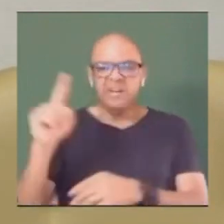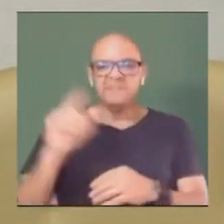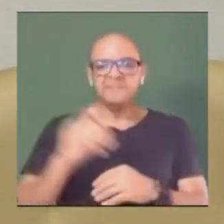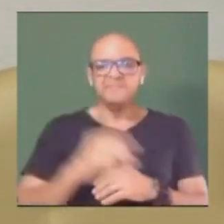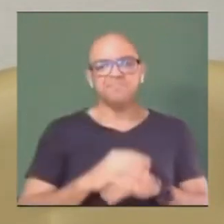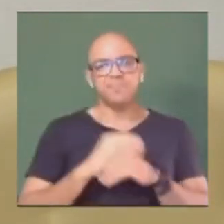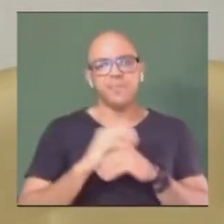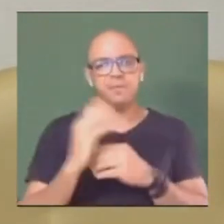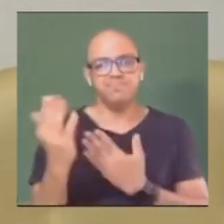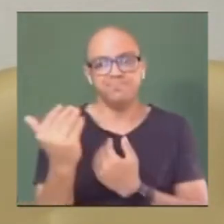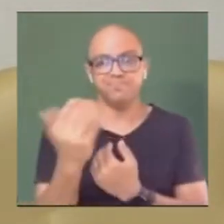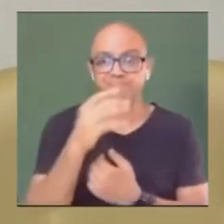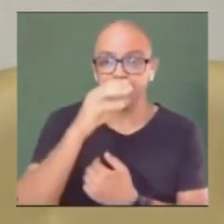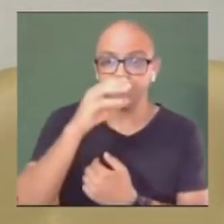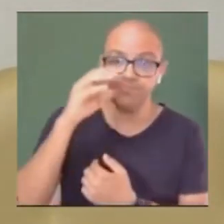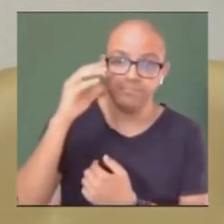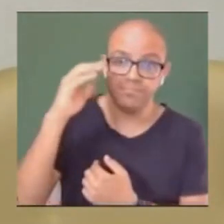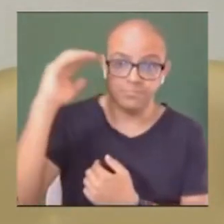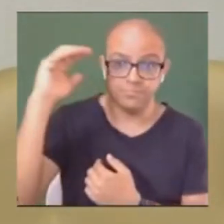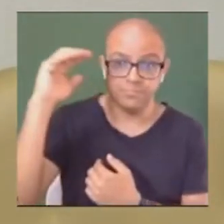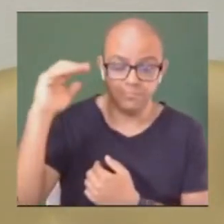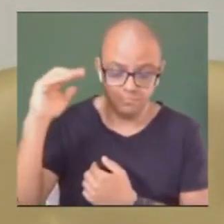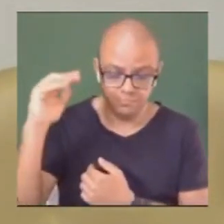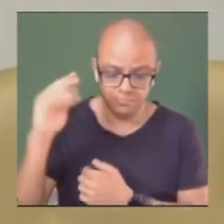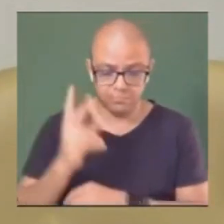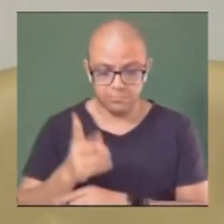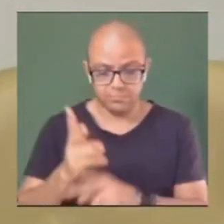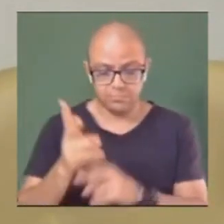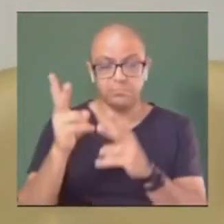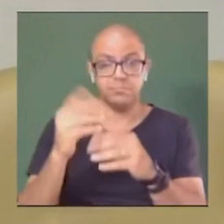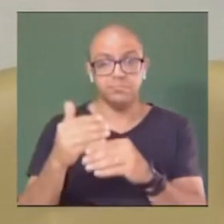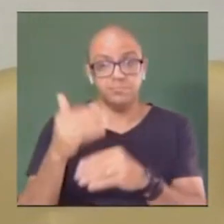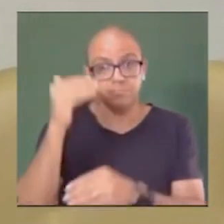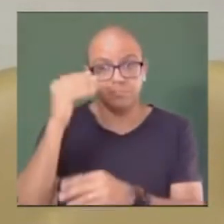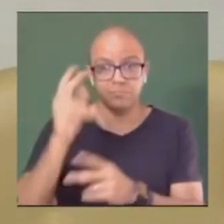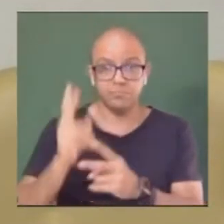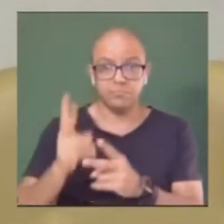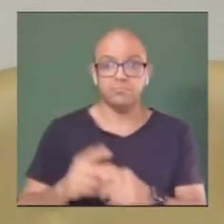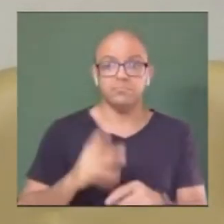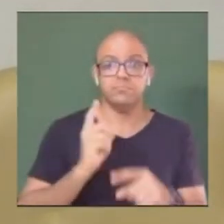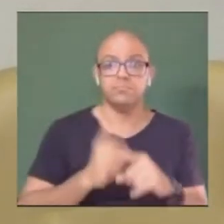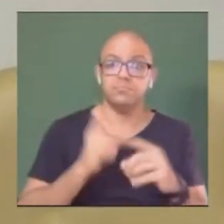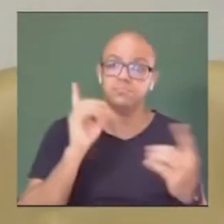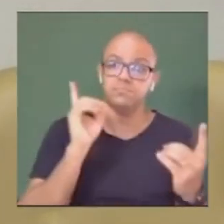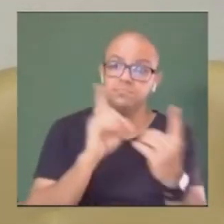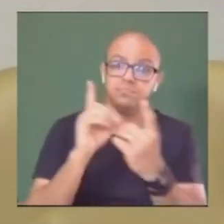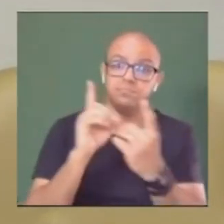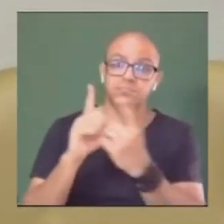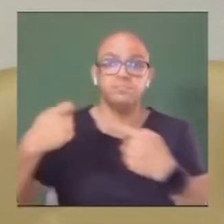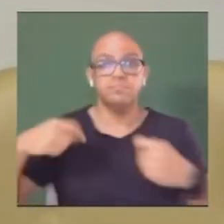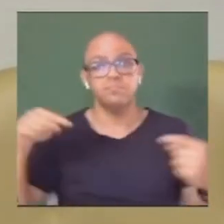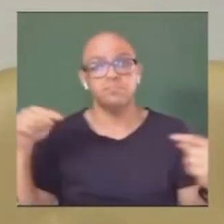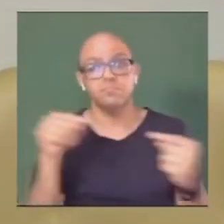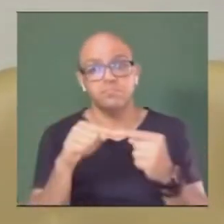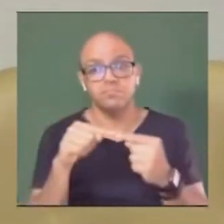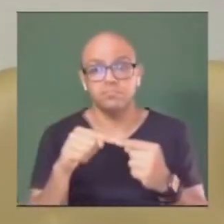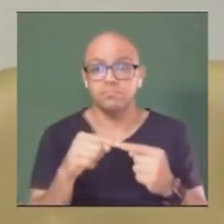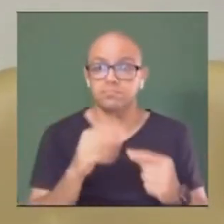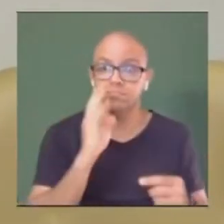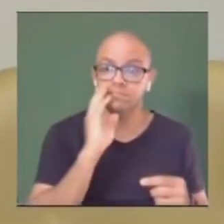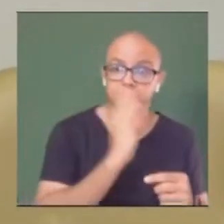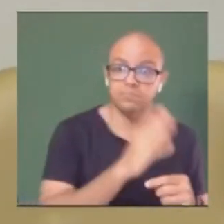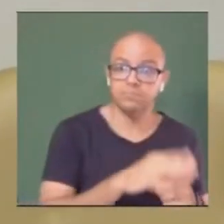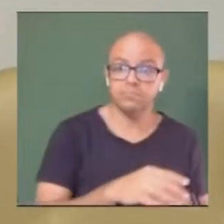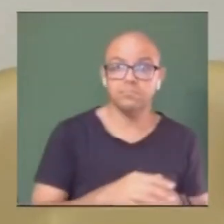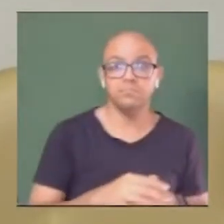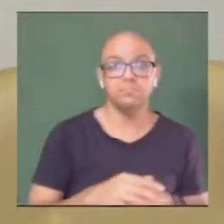tentem mantê-las abertas porque ess esse atendimento ele tem características muito específicas e é importante até